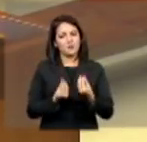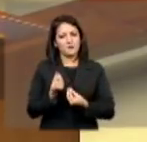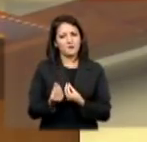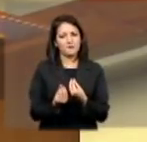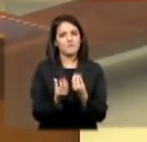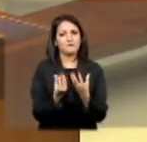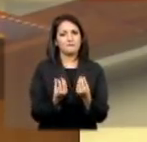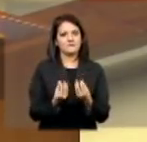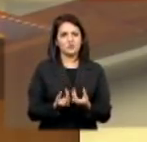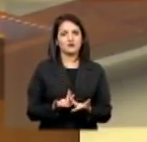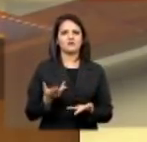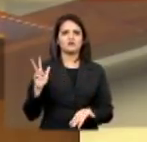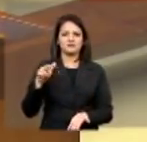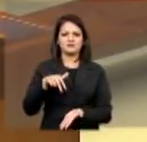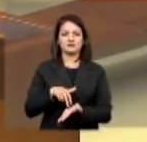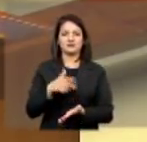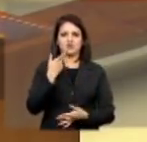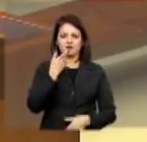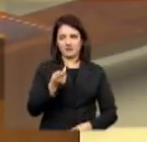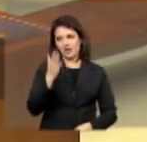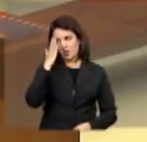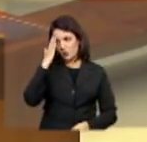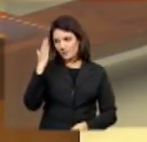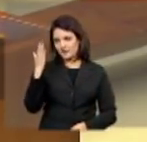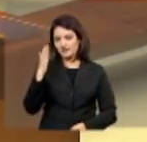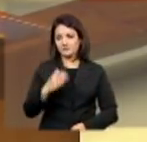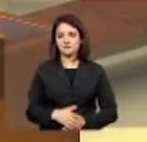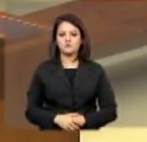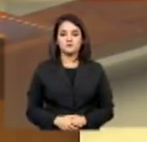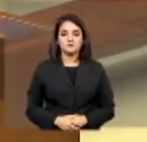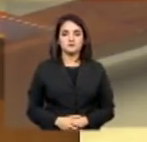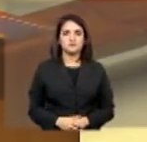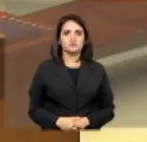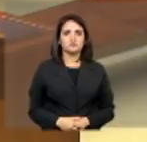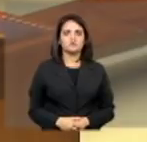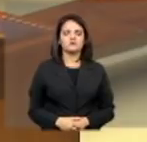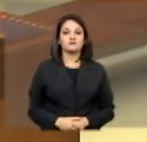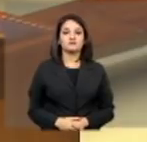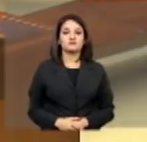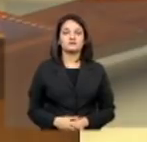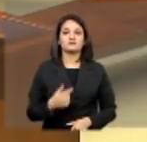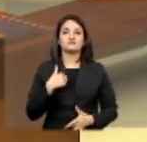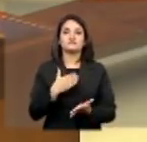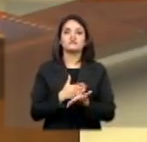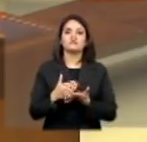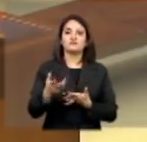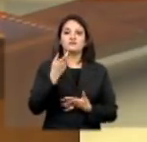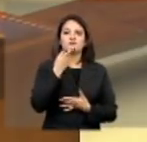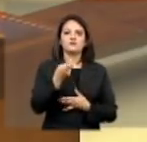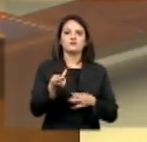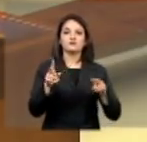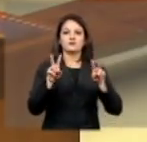à tribuna agradeço a vossa excelência por isso inicio a falar do caso